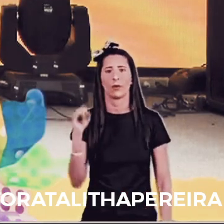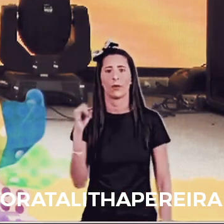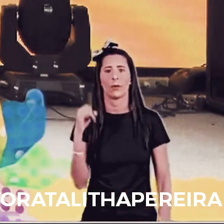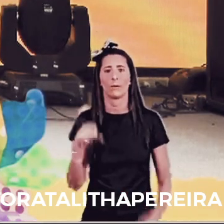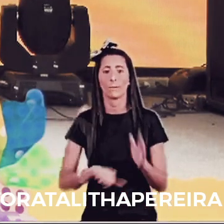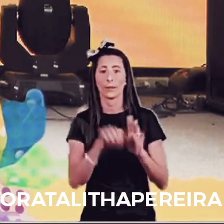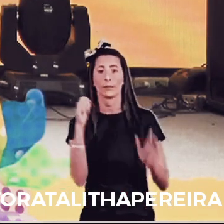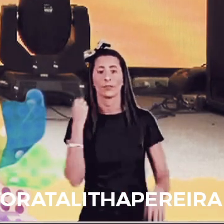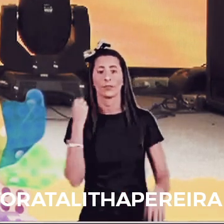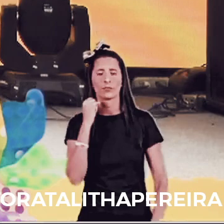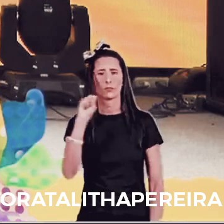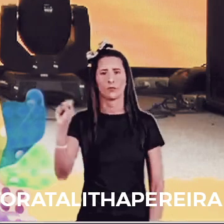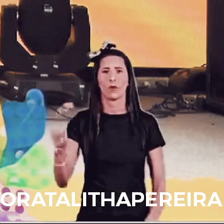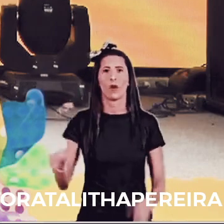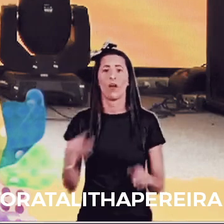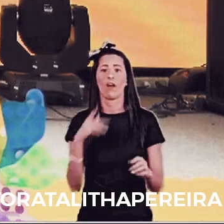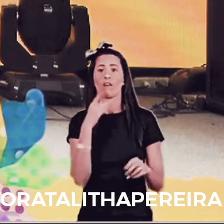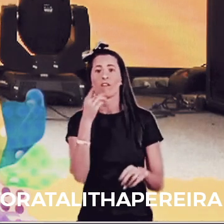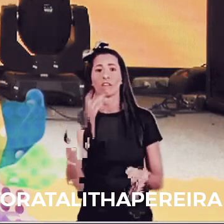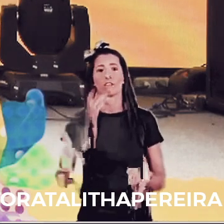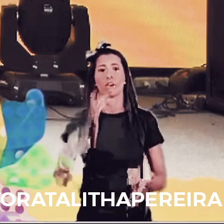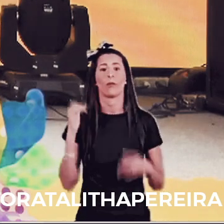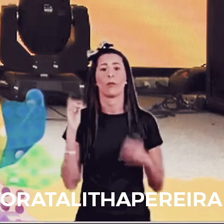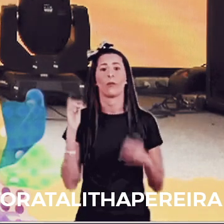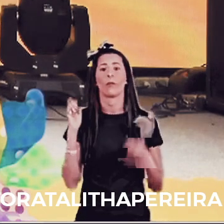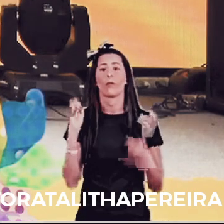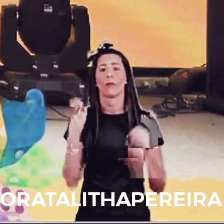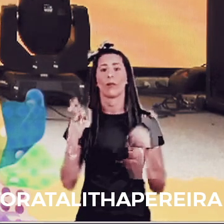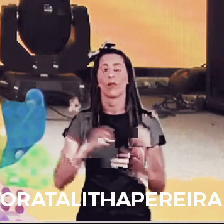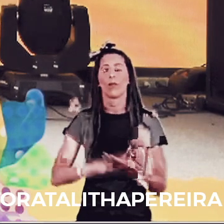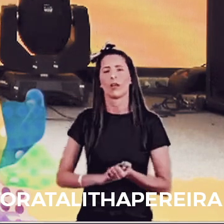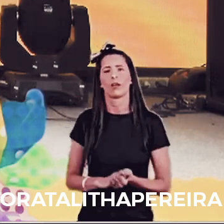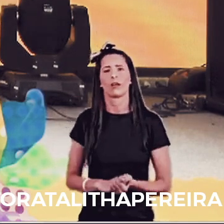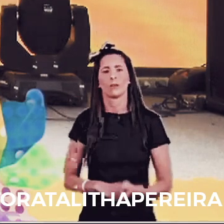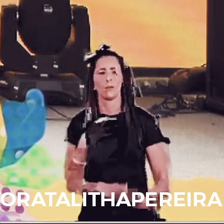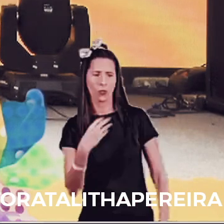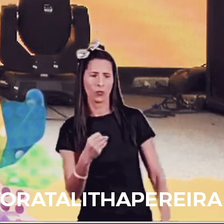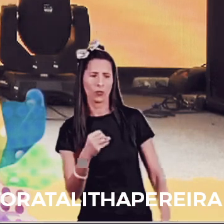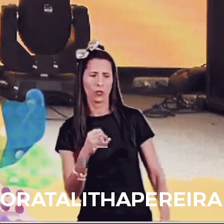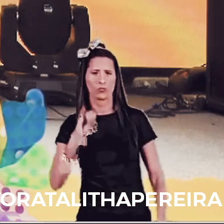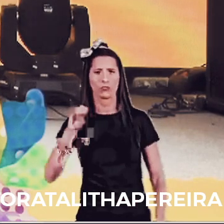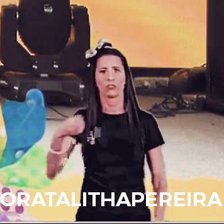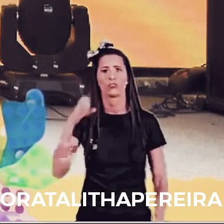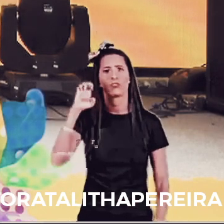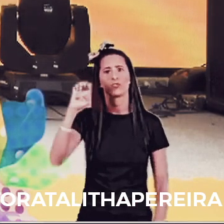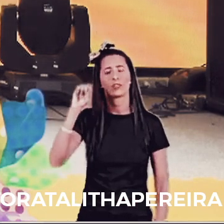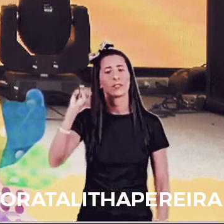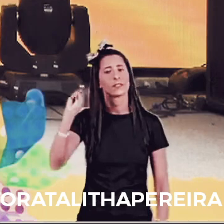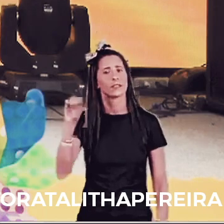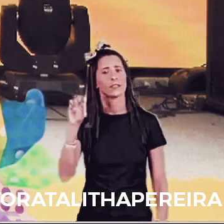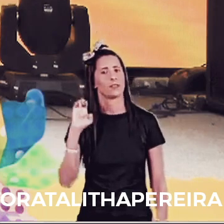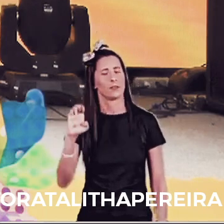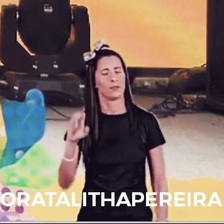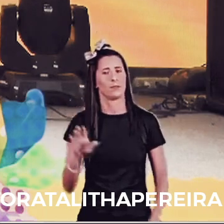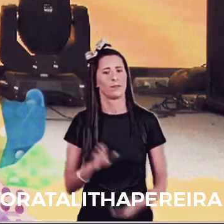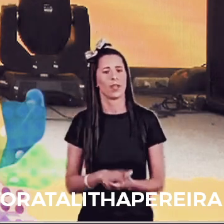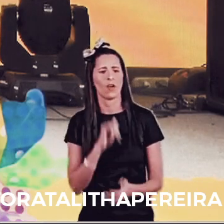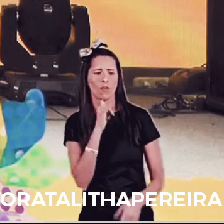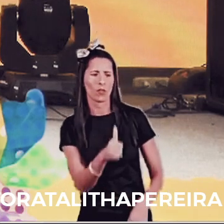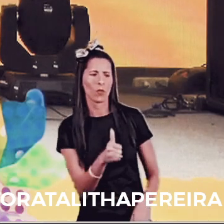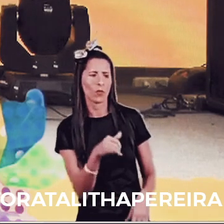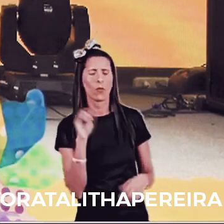que pudesse ser ungido como rei. Sabe o que é que aconteceu? O profeta foi lá. Sabe, o profeta foi animado. Caramba, vai